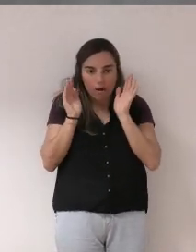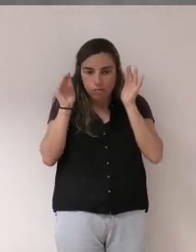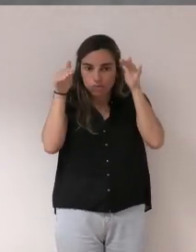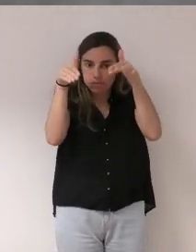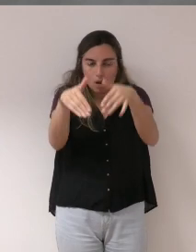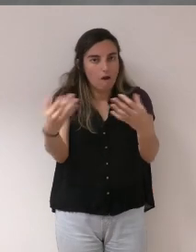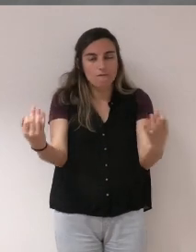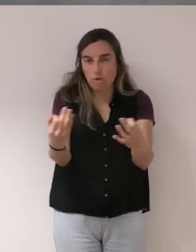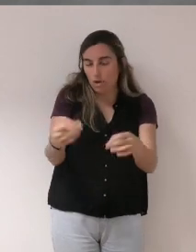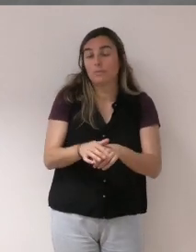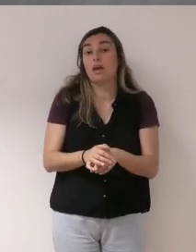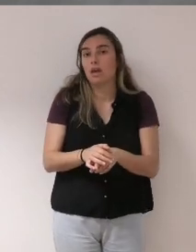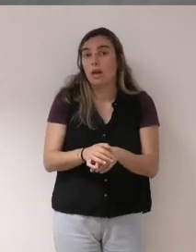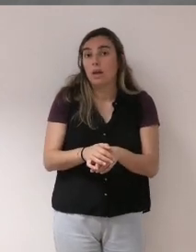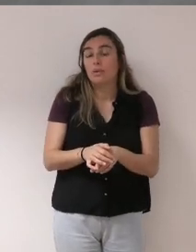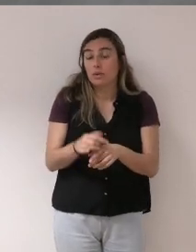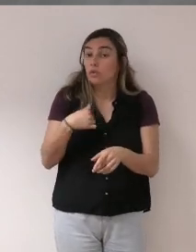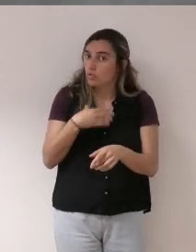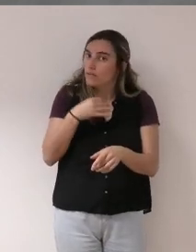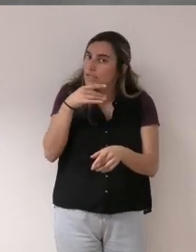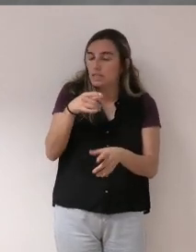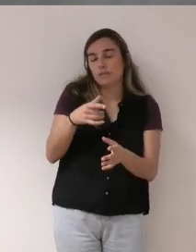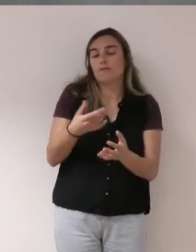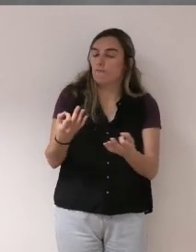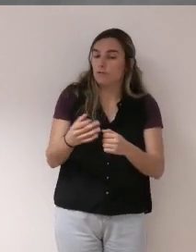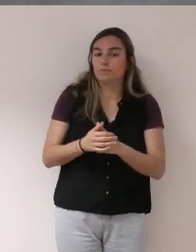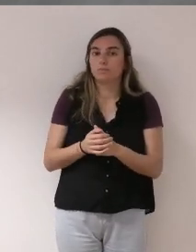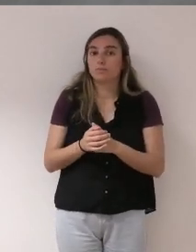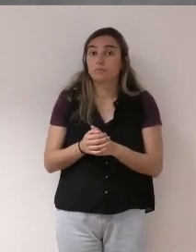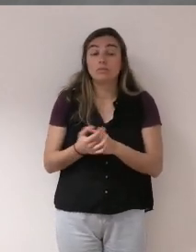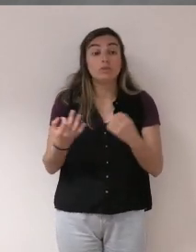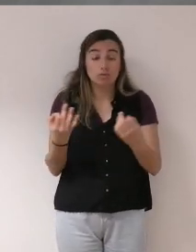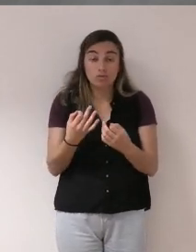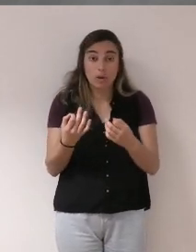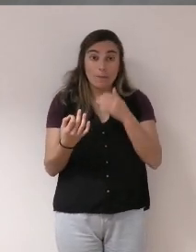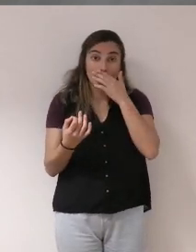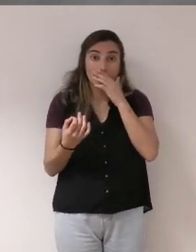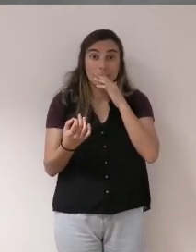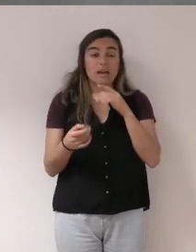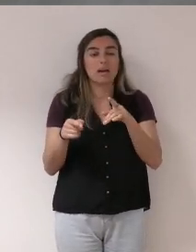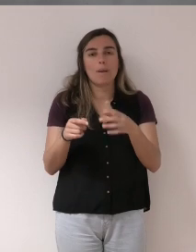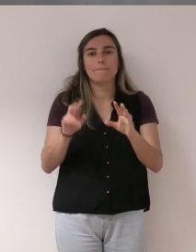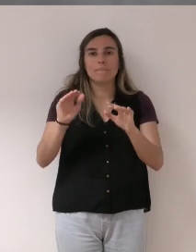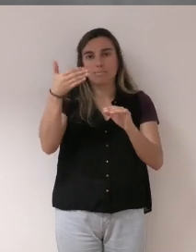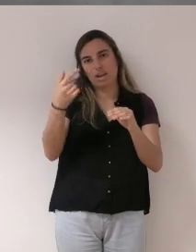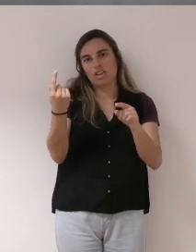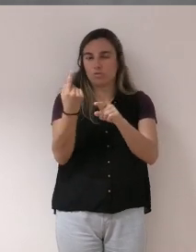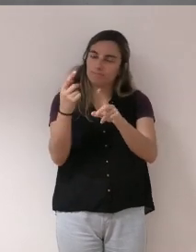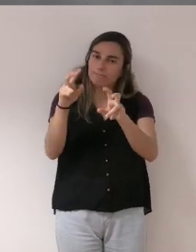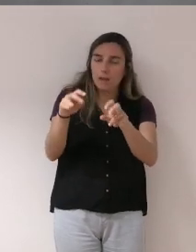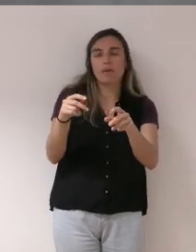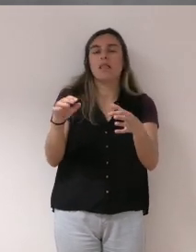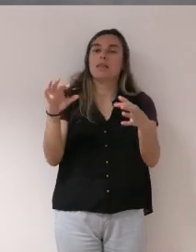diferente. Era isso que eu queria dizer. Talvez eu pudesse continuar a primeira questão da transgressão ética, fazendo